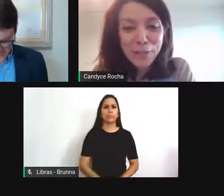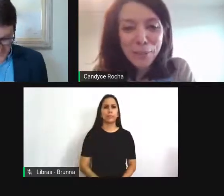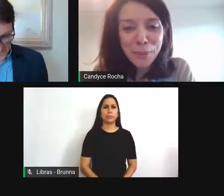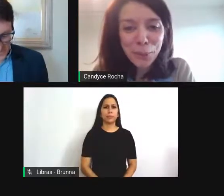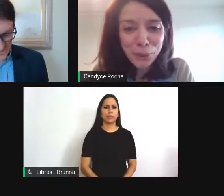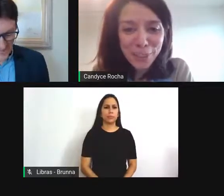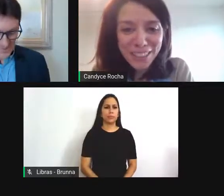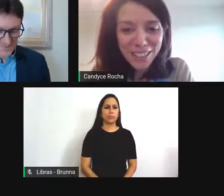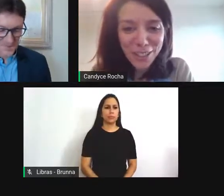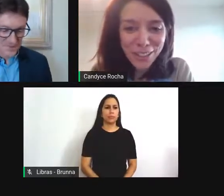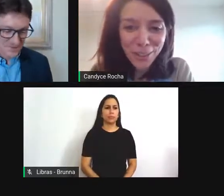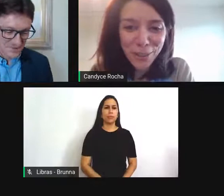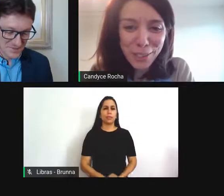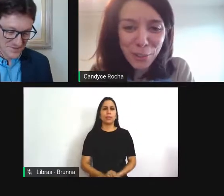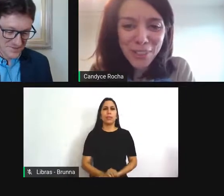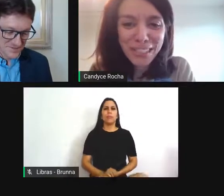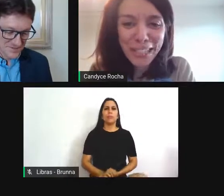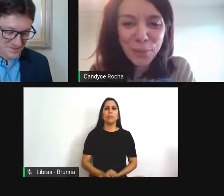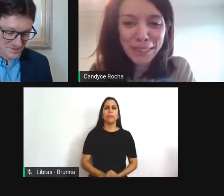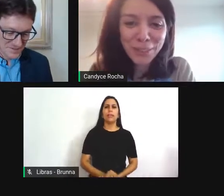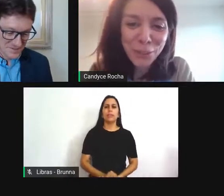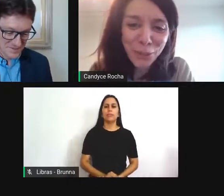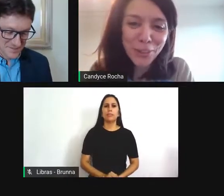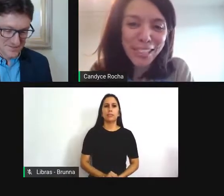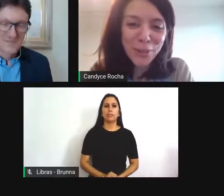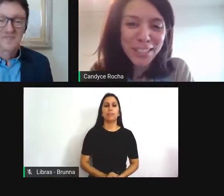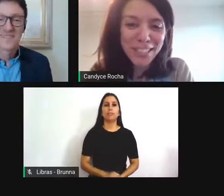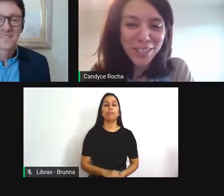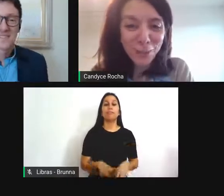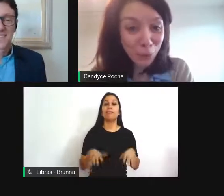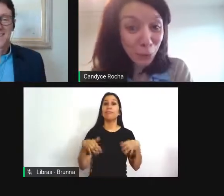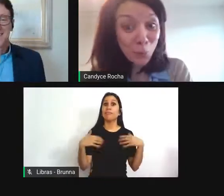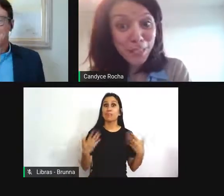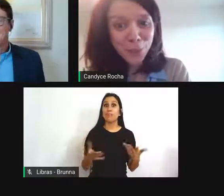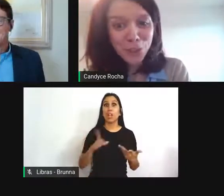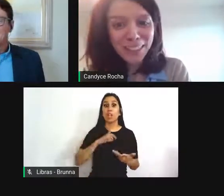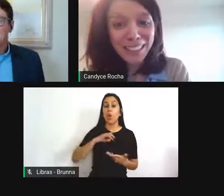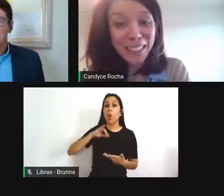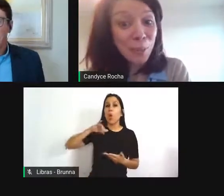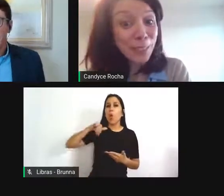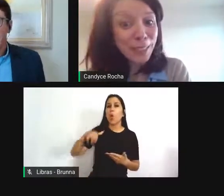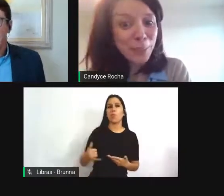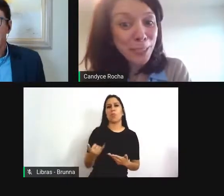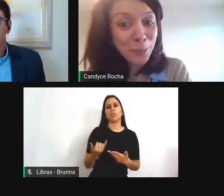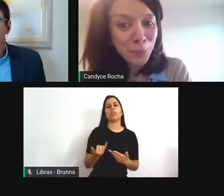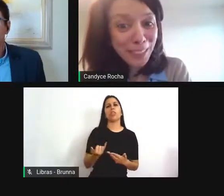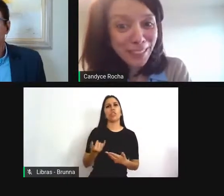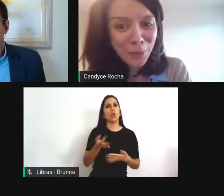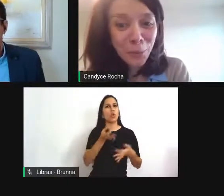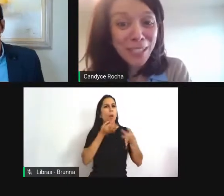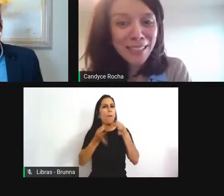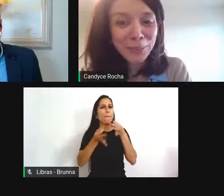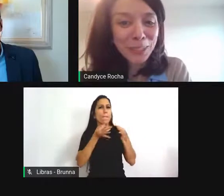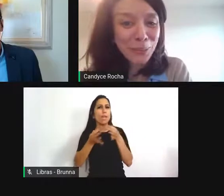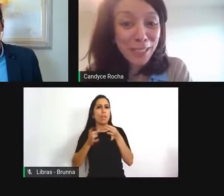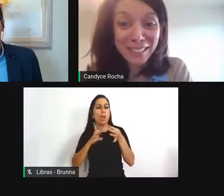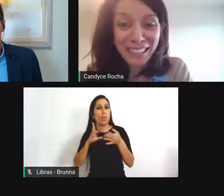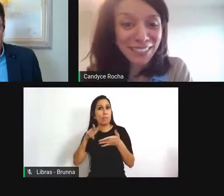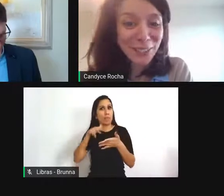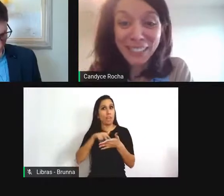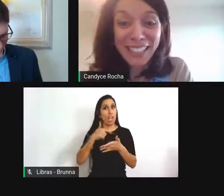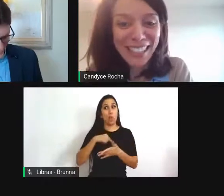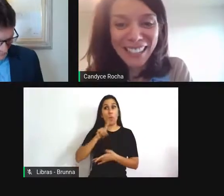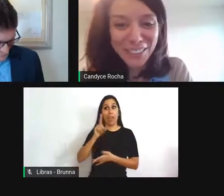Obrigada, Fabiano. Vai me dar a oportunidade de colocar o disclaimer que eu não coloquei no início, que toda opinião dita aqui é minha e minha única como ex-aluna